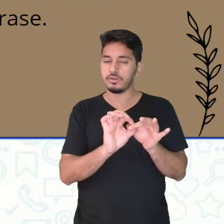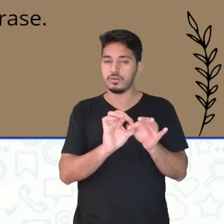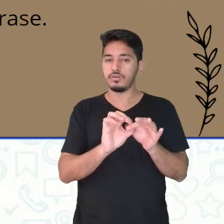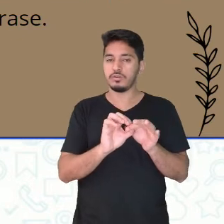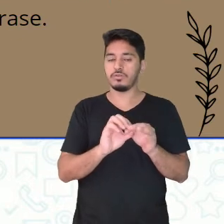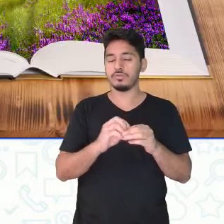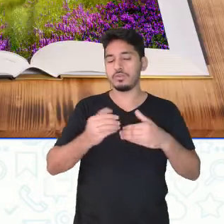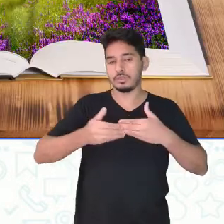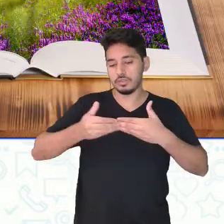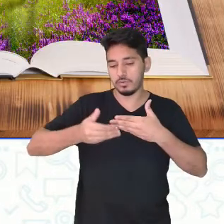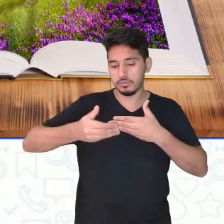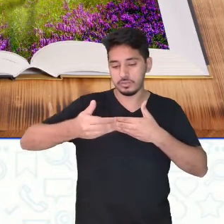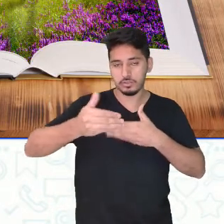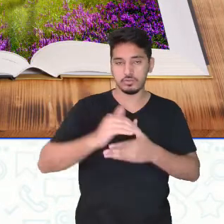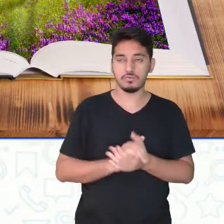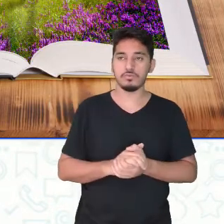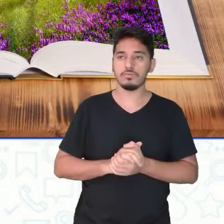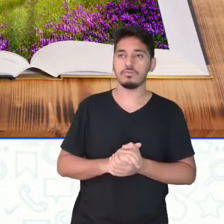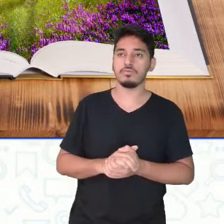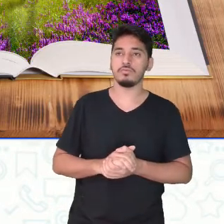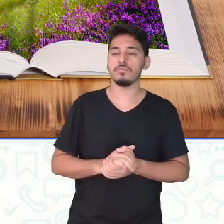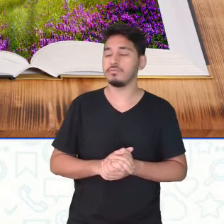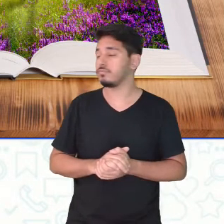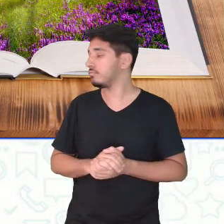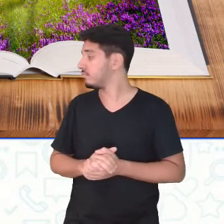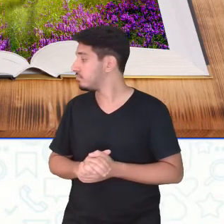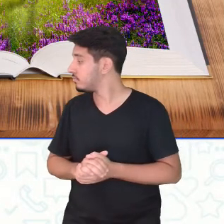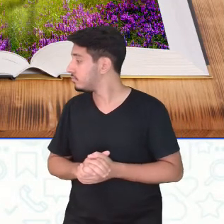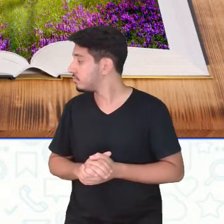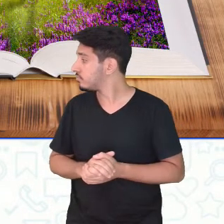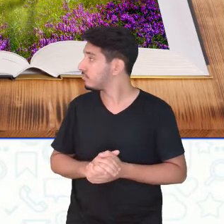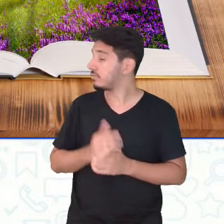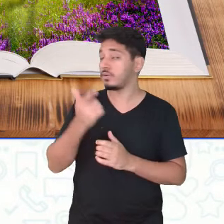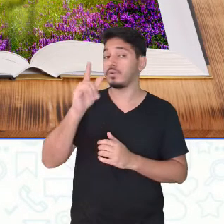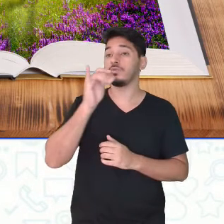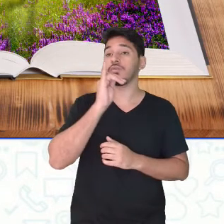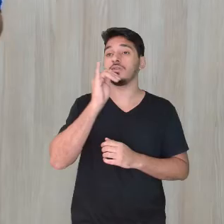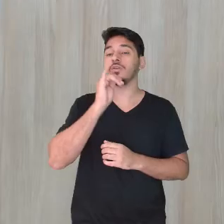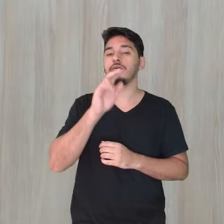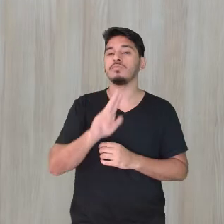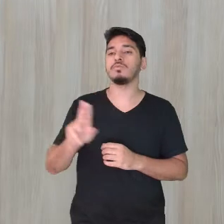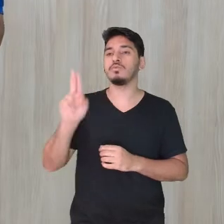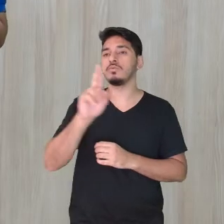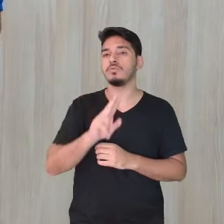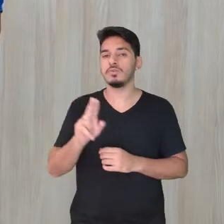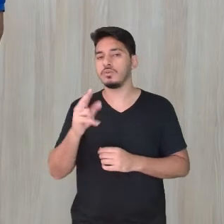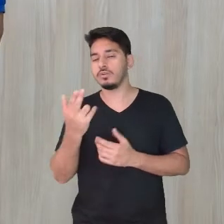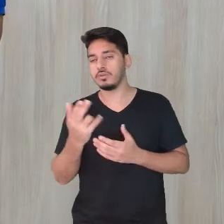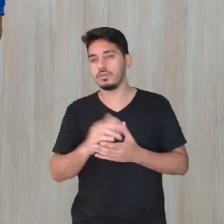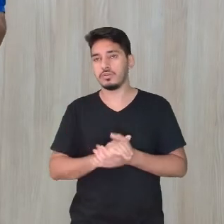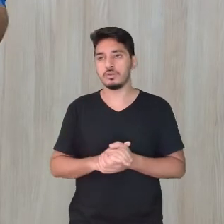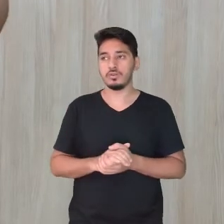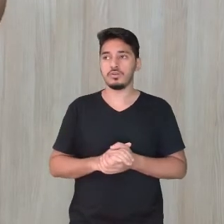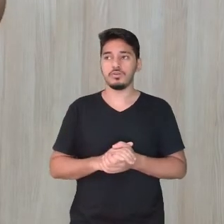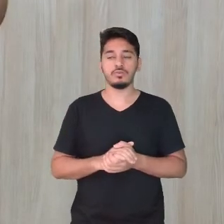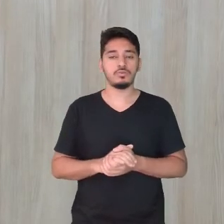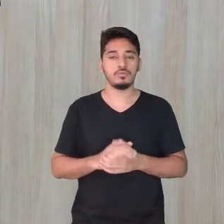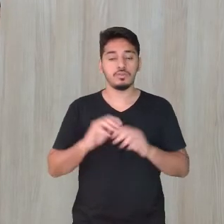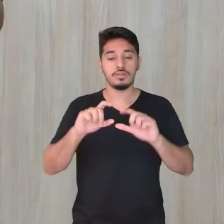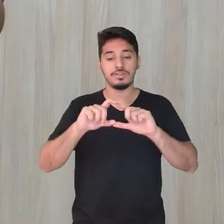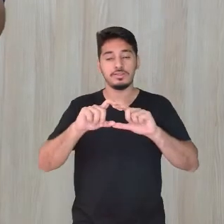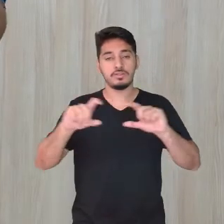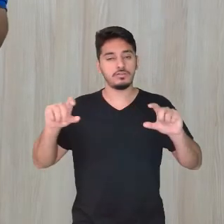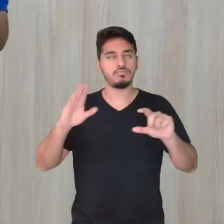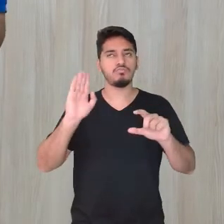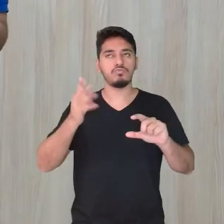sequencial. Tá certo? Outros exemplos disso, utilizando conjunções, né? Porque a gente viu que as classes